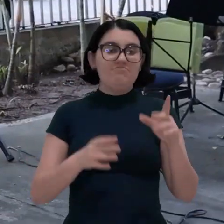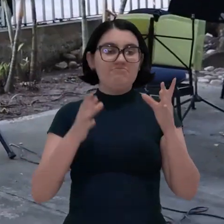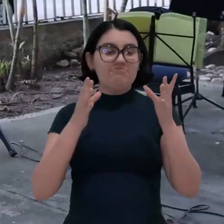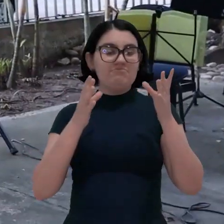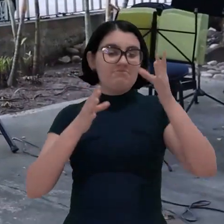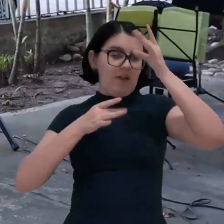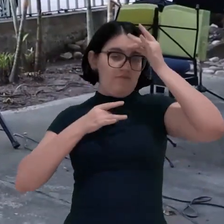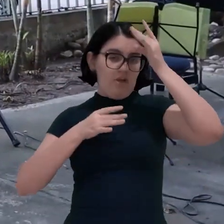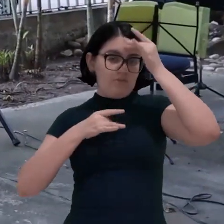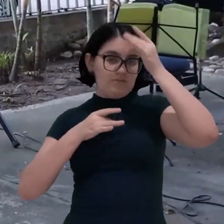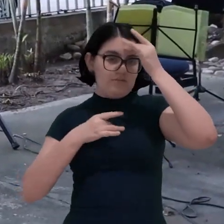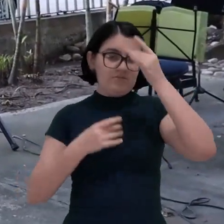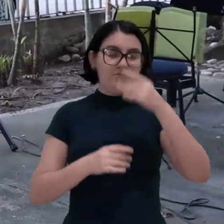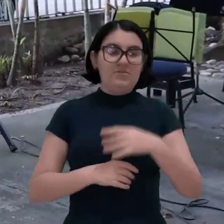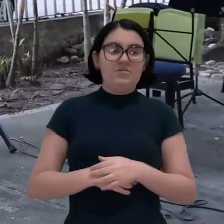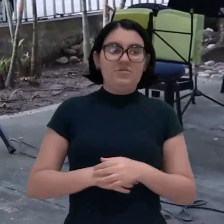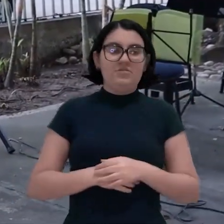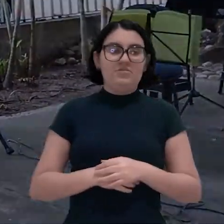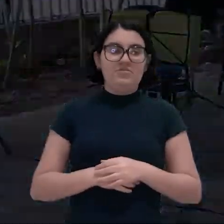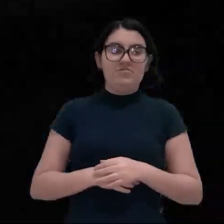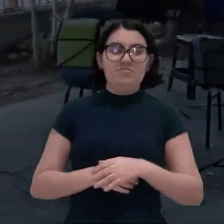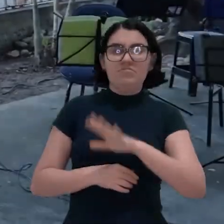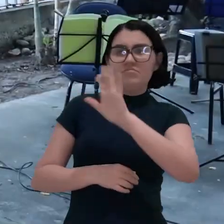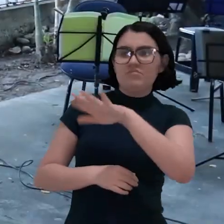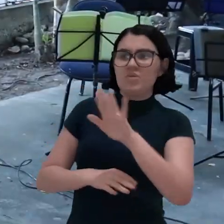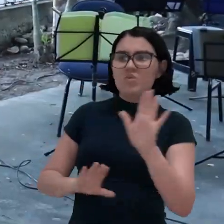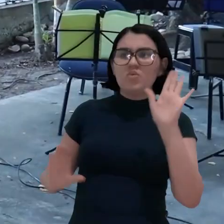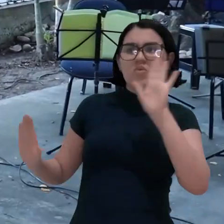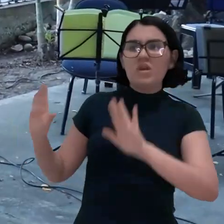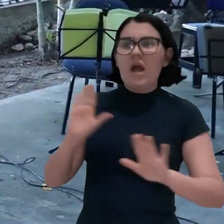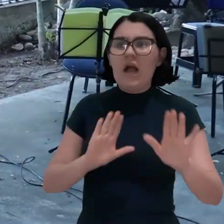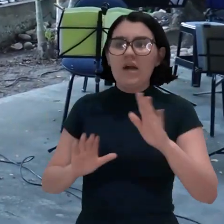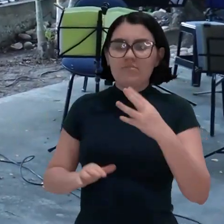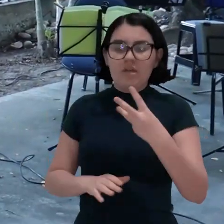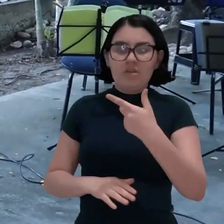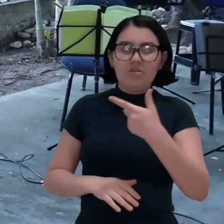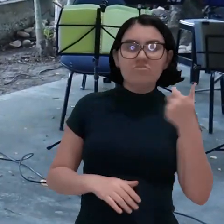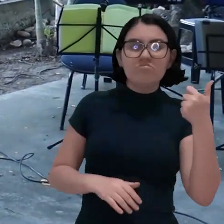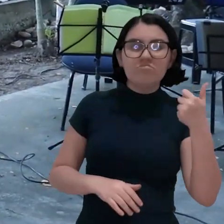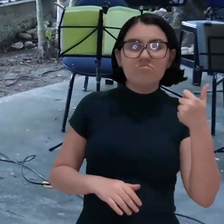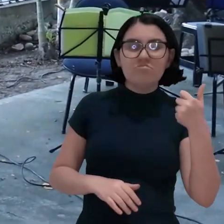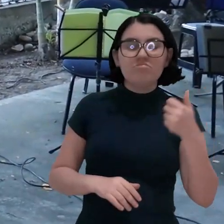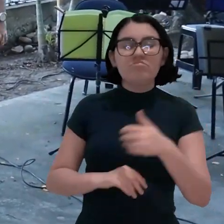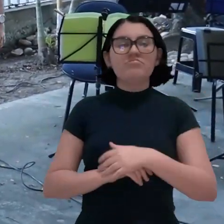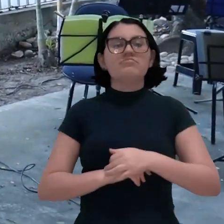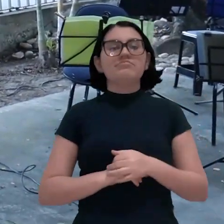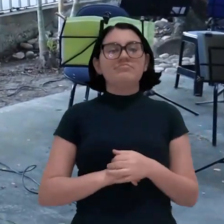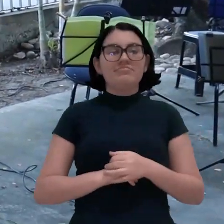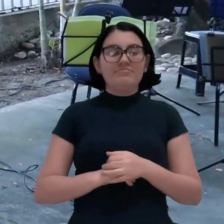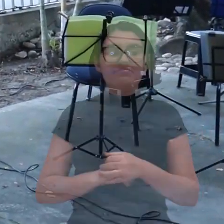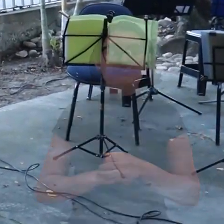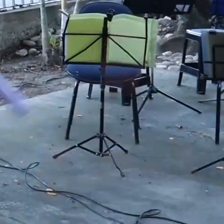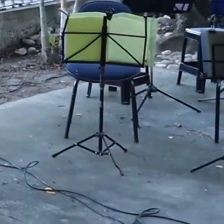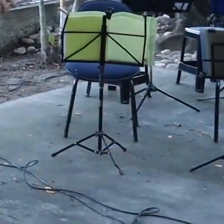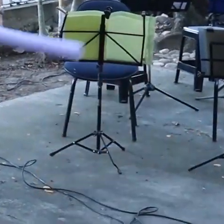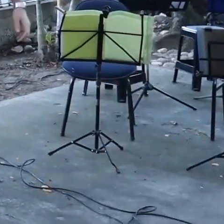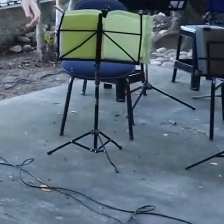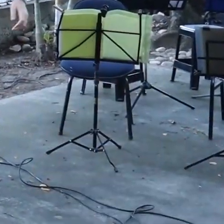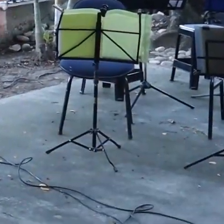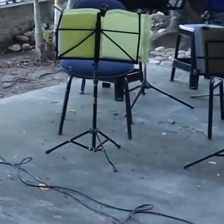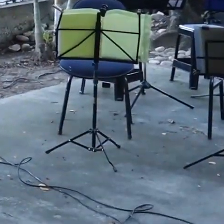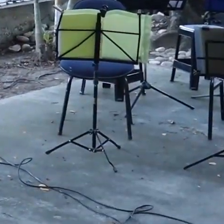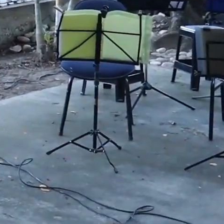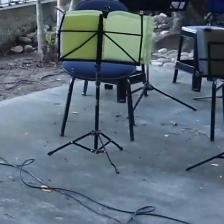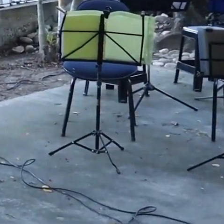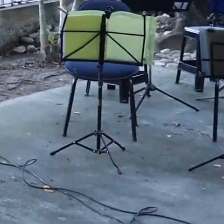a performance Geosvaldo, o Ninja. Vem, Esaú! Cuidado, Geosvaldo. 3, 2, 1.